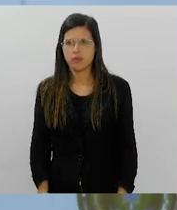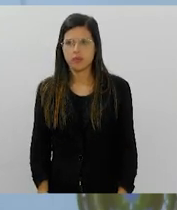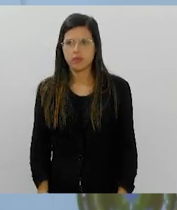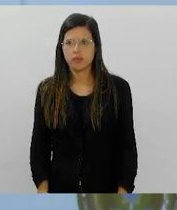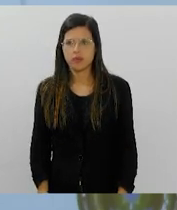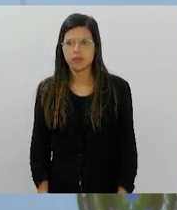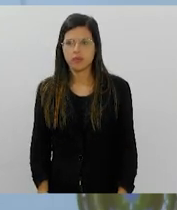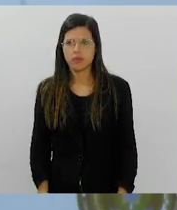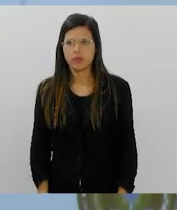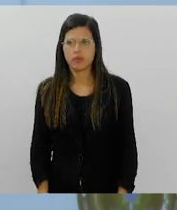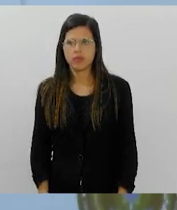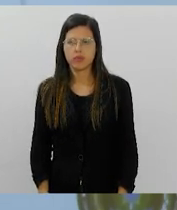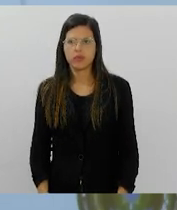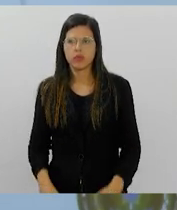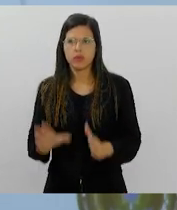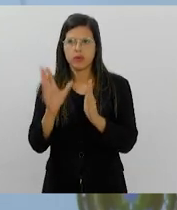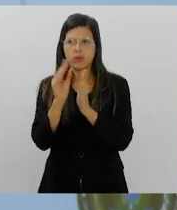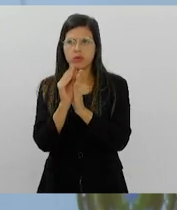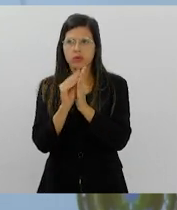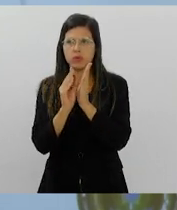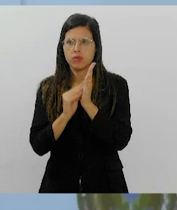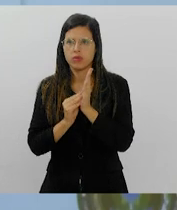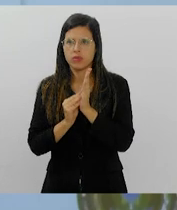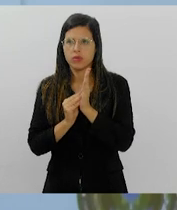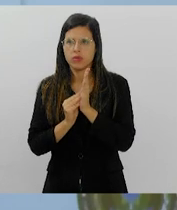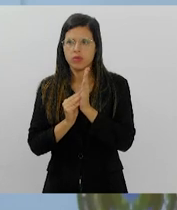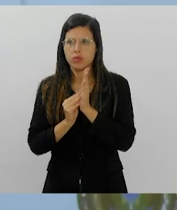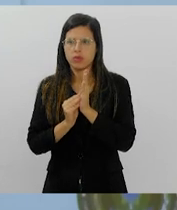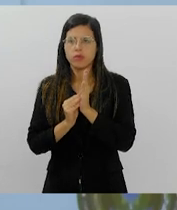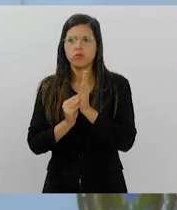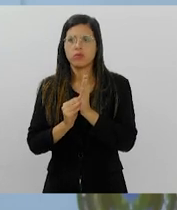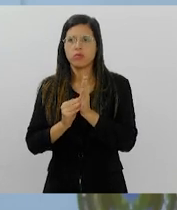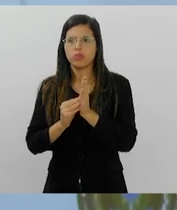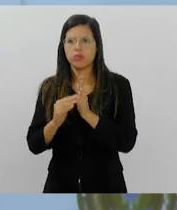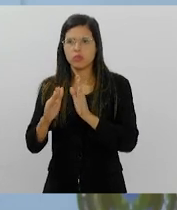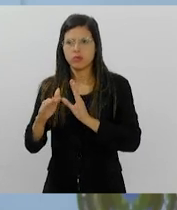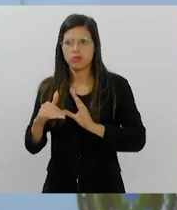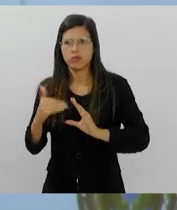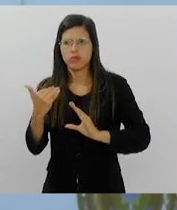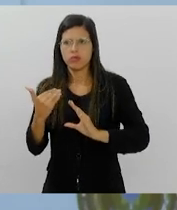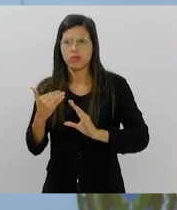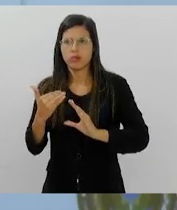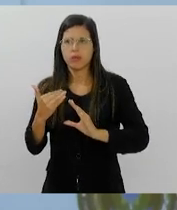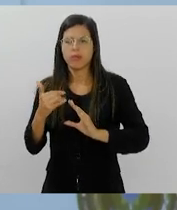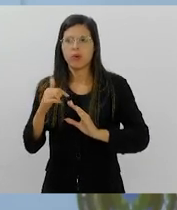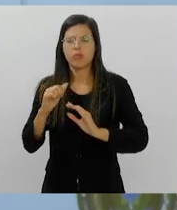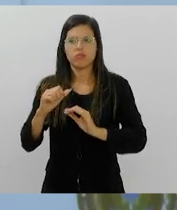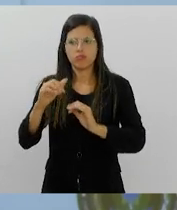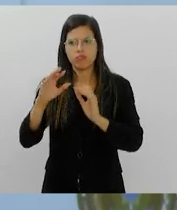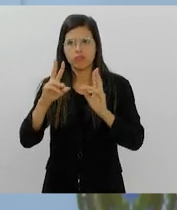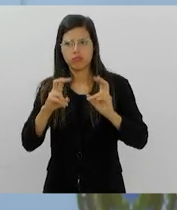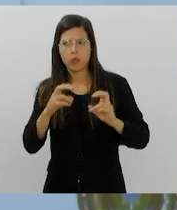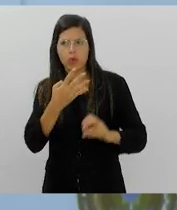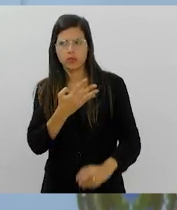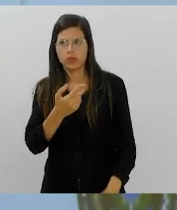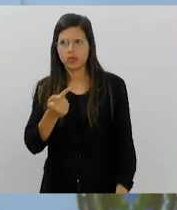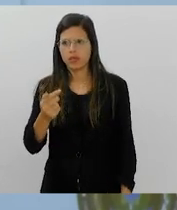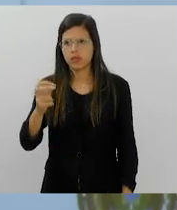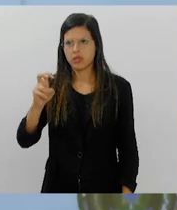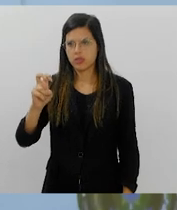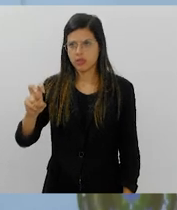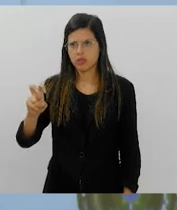Desses conteúdos que a gente recebeu, que tem a ver com a escola, que são 475,